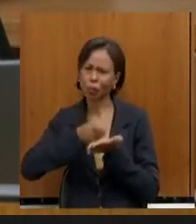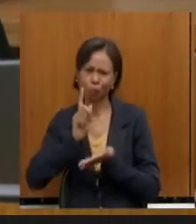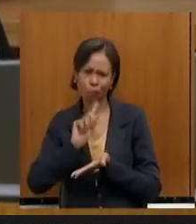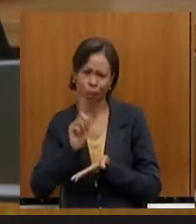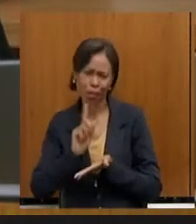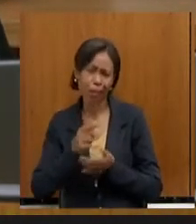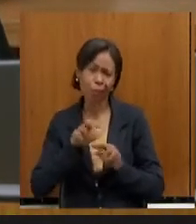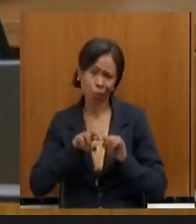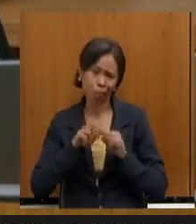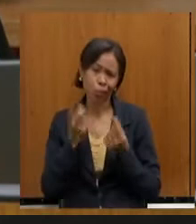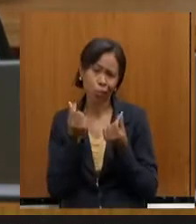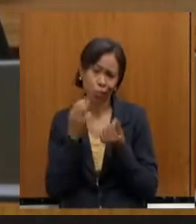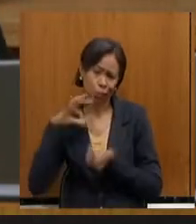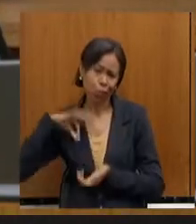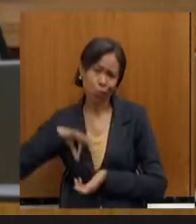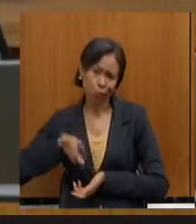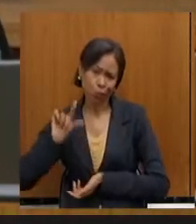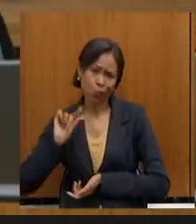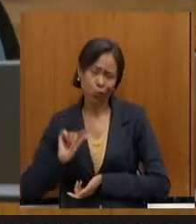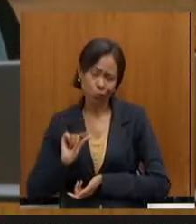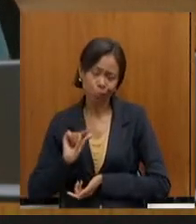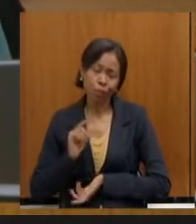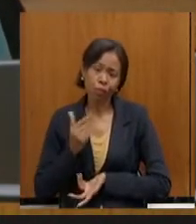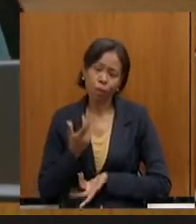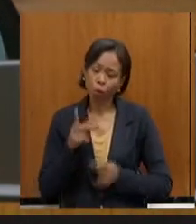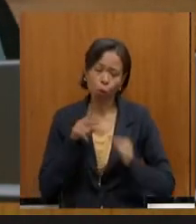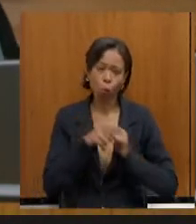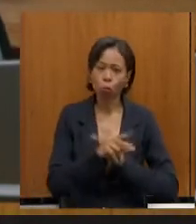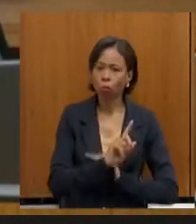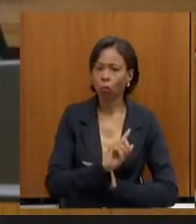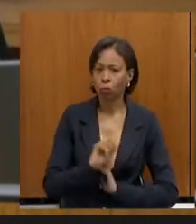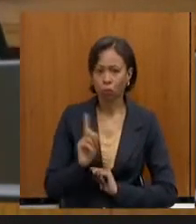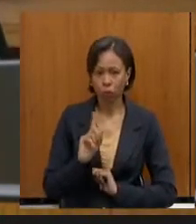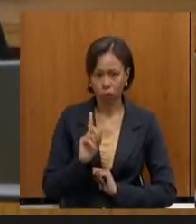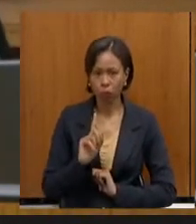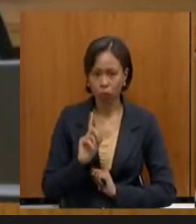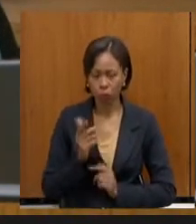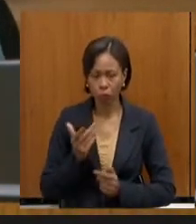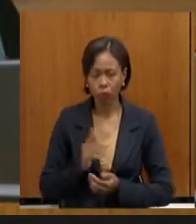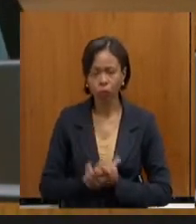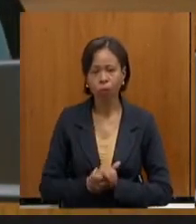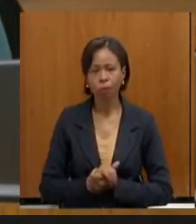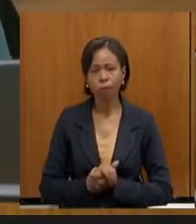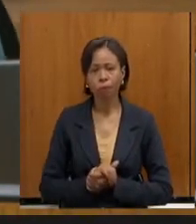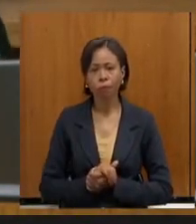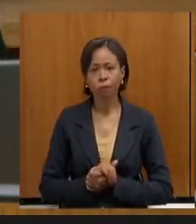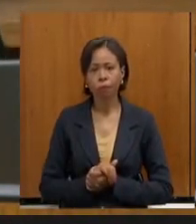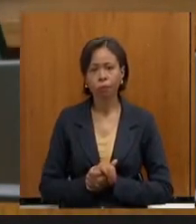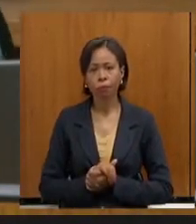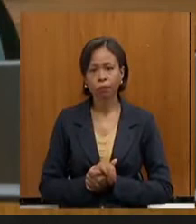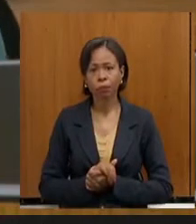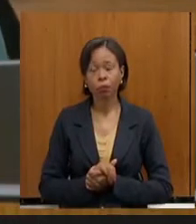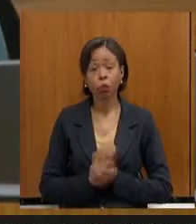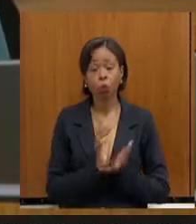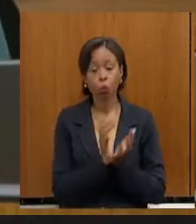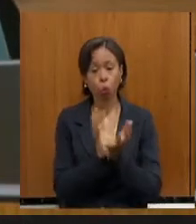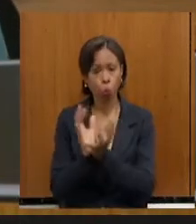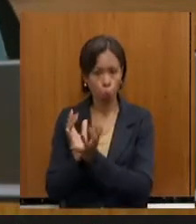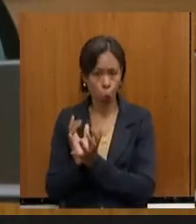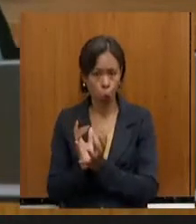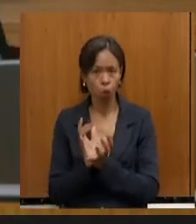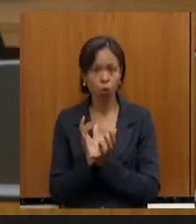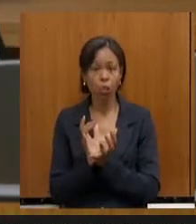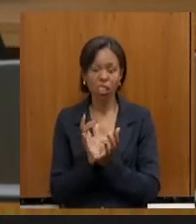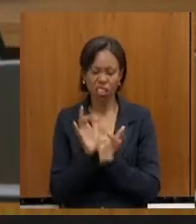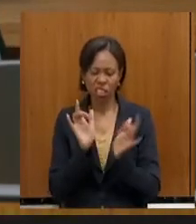por entender de fato a essencialidade na prestação de serviços Além disso os blocos de resíduos sólidos que somam